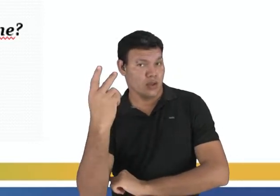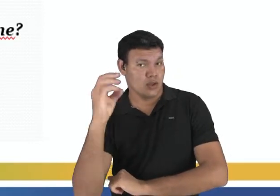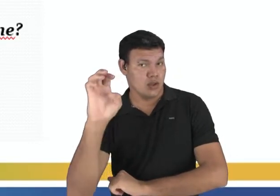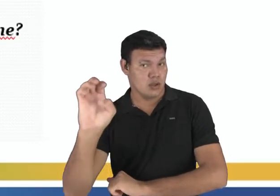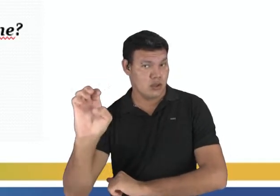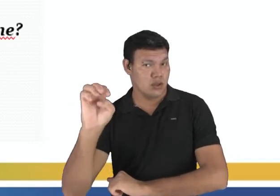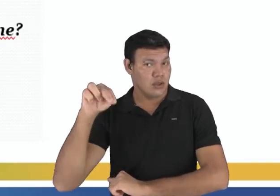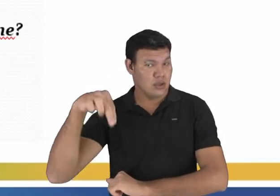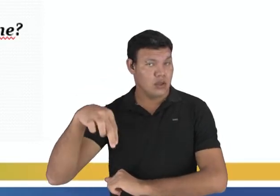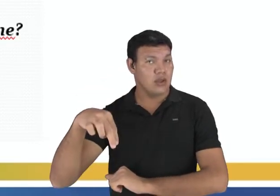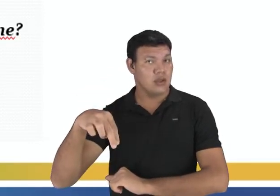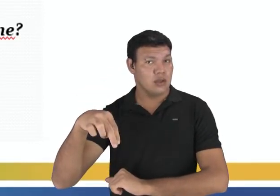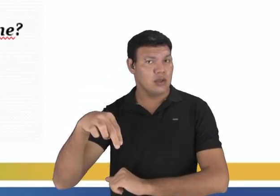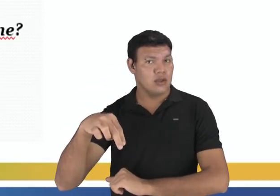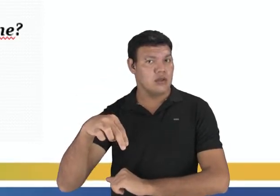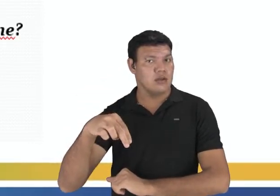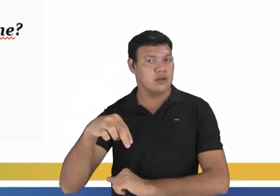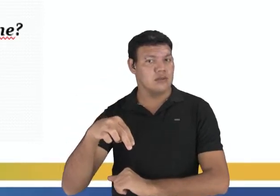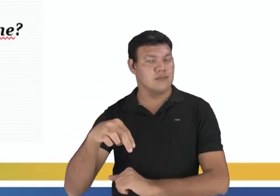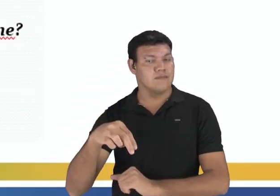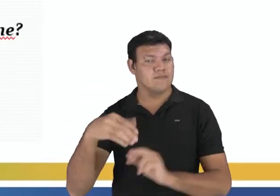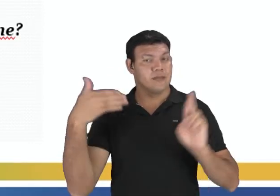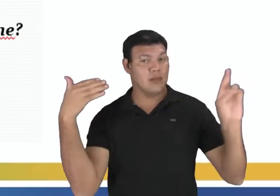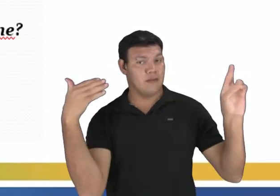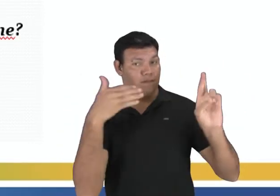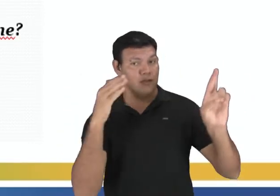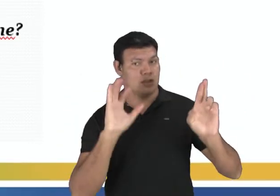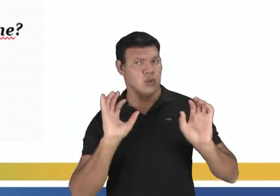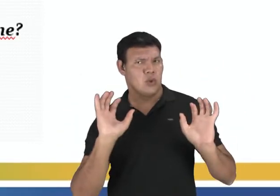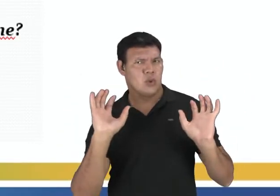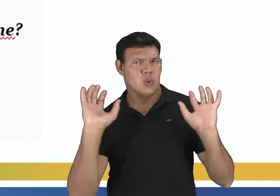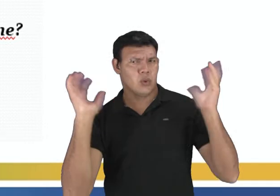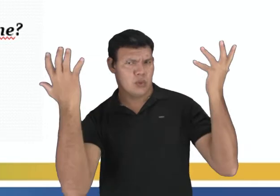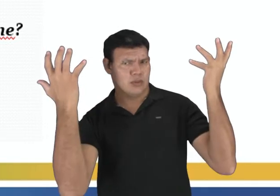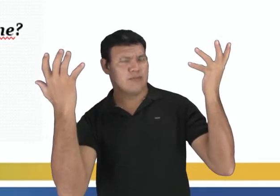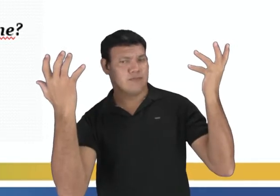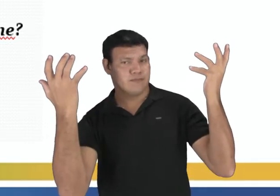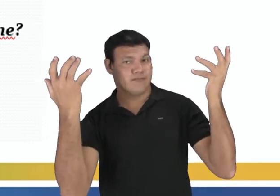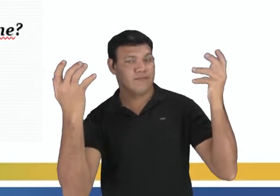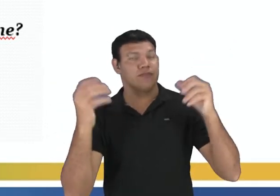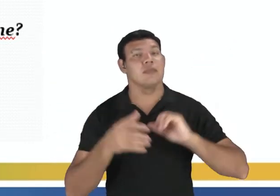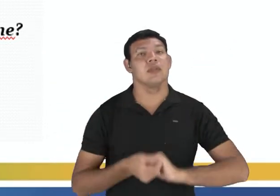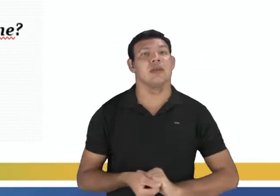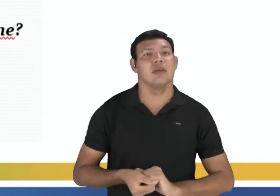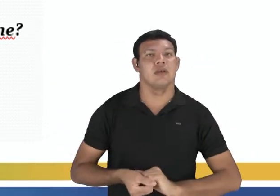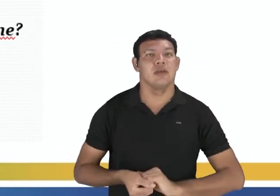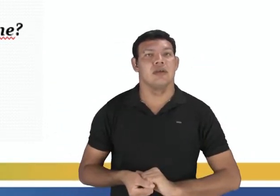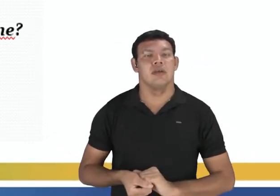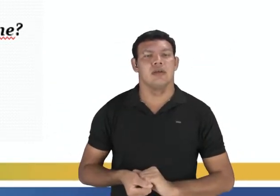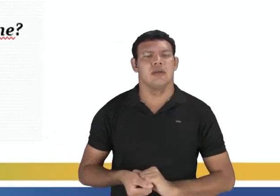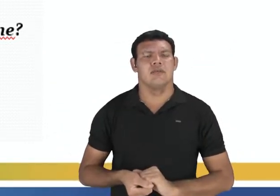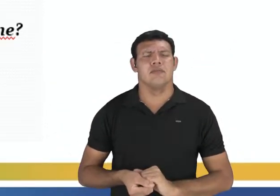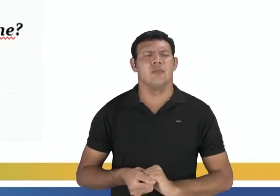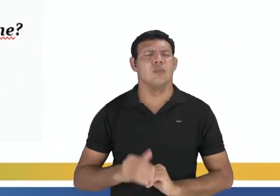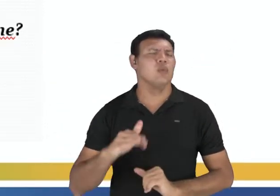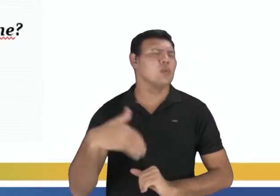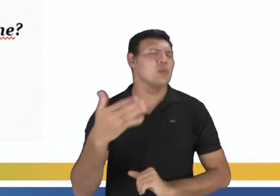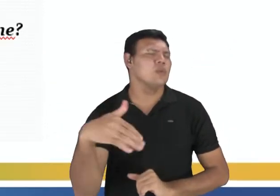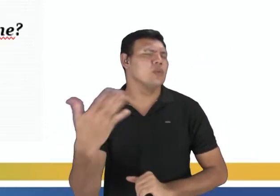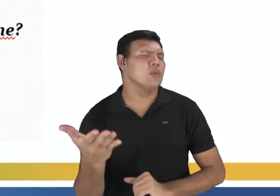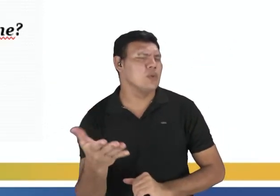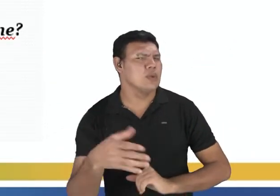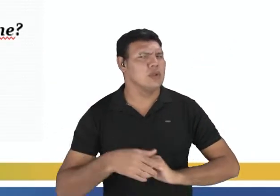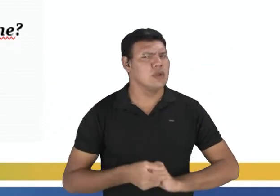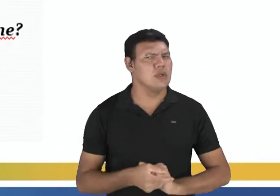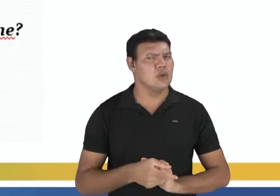tempo. Como no exemplo, when was the last time you traveled? Quando foi a última vez